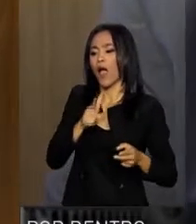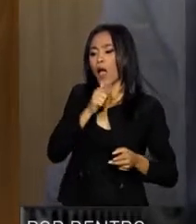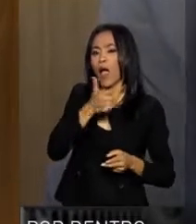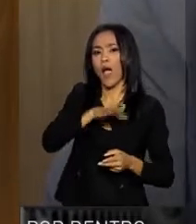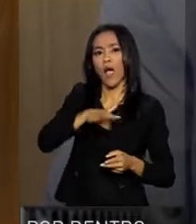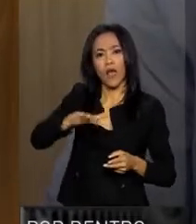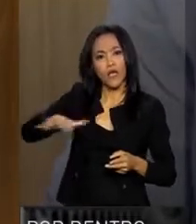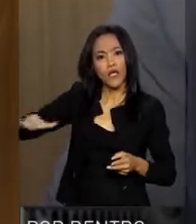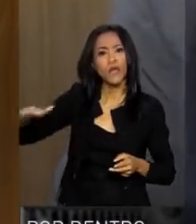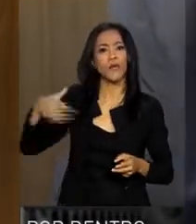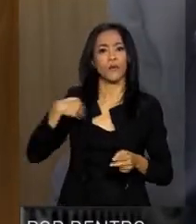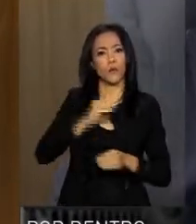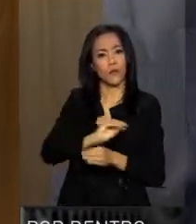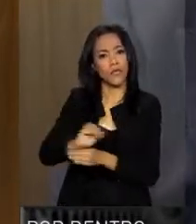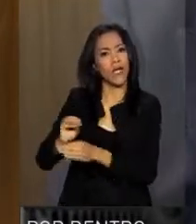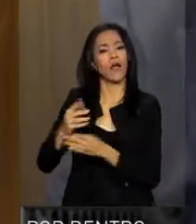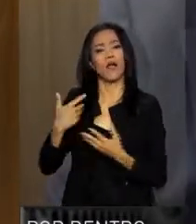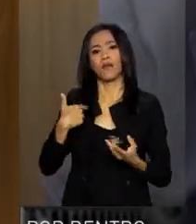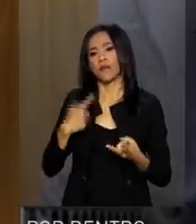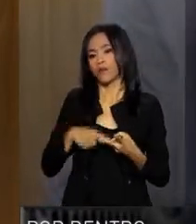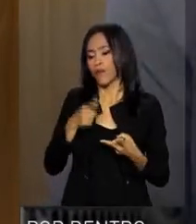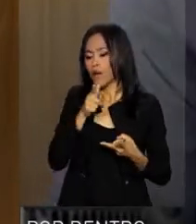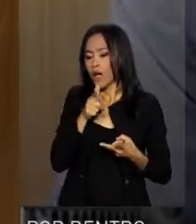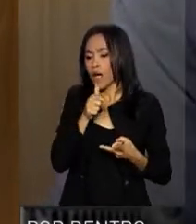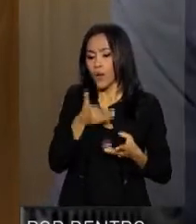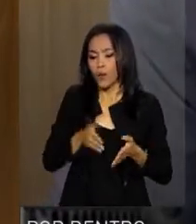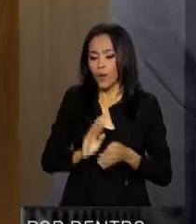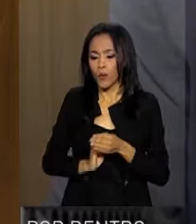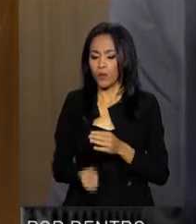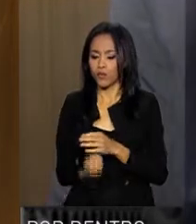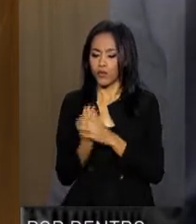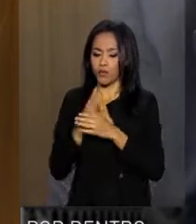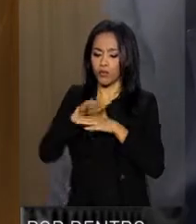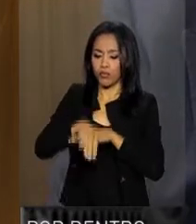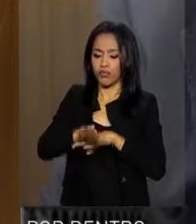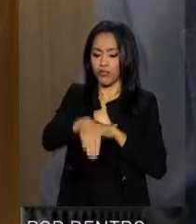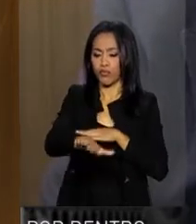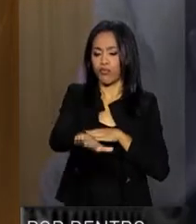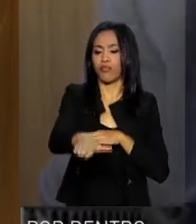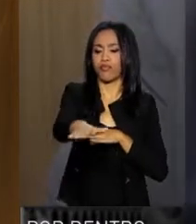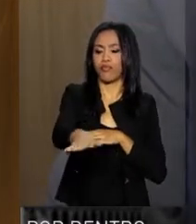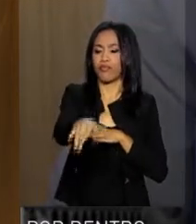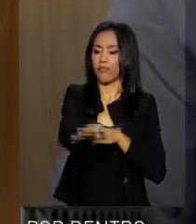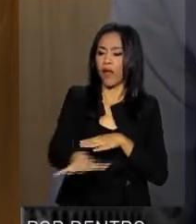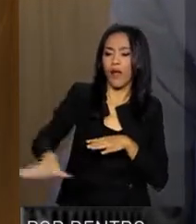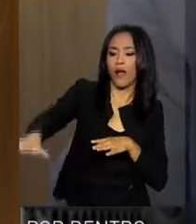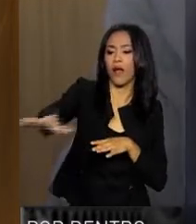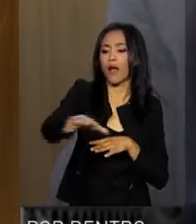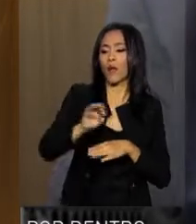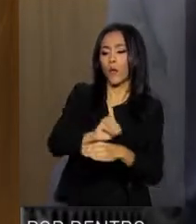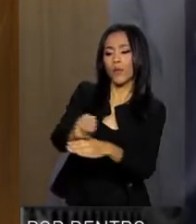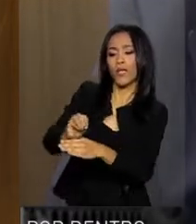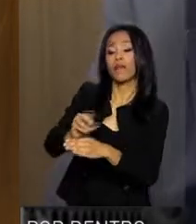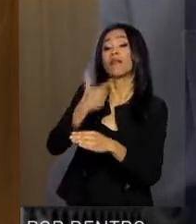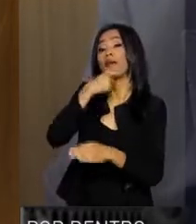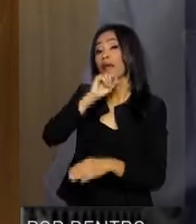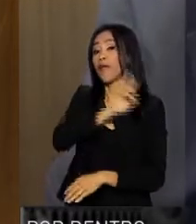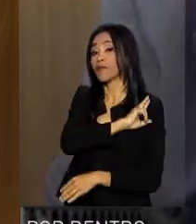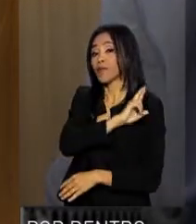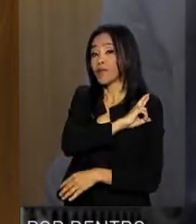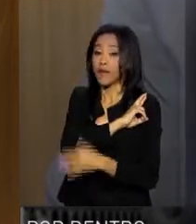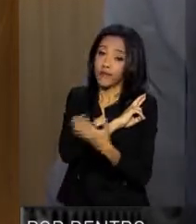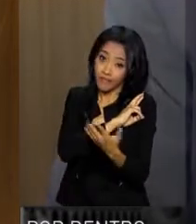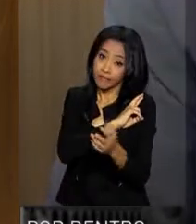rios e córregos que nascem e que deságua no mesmo estado eles são responsabilidade da